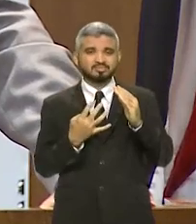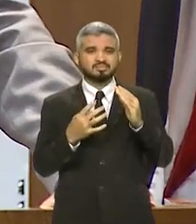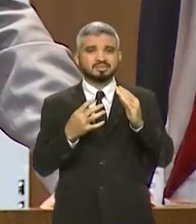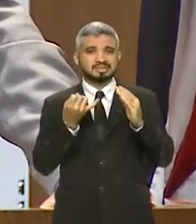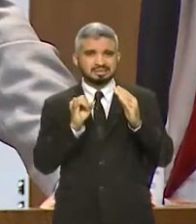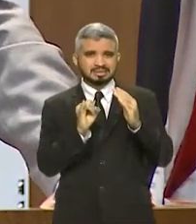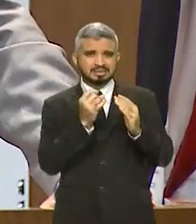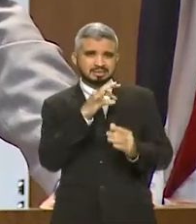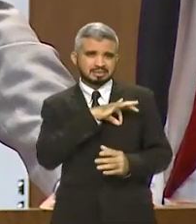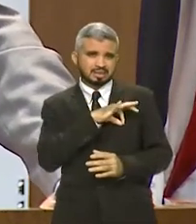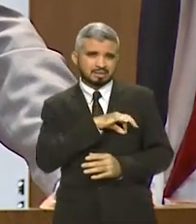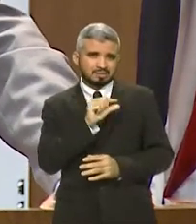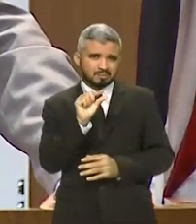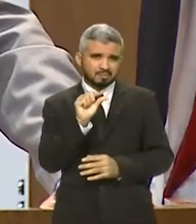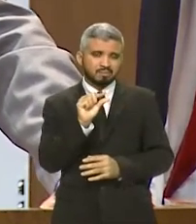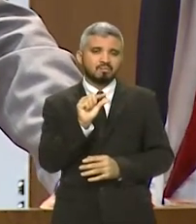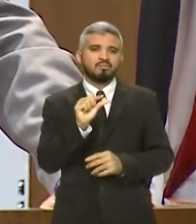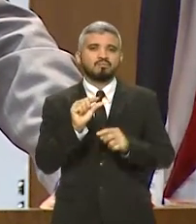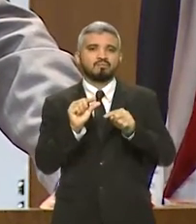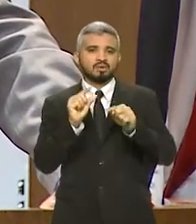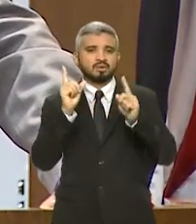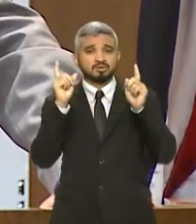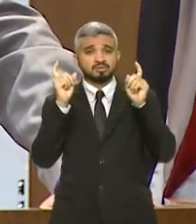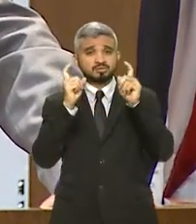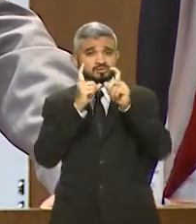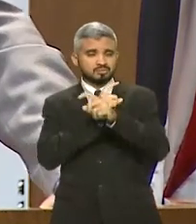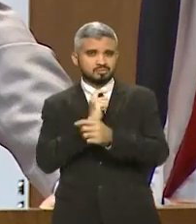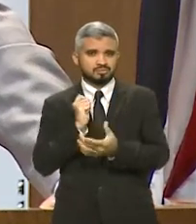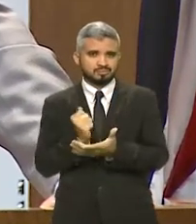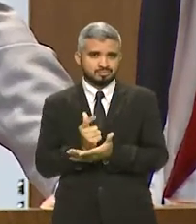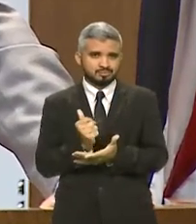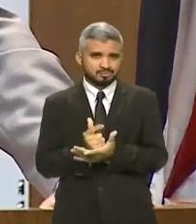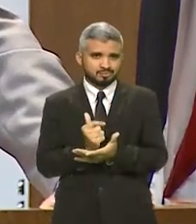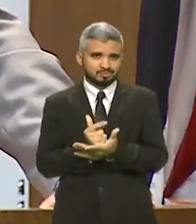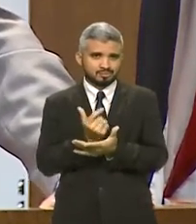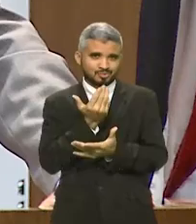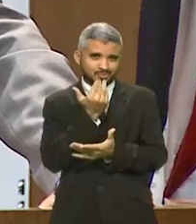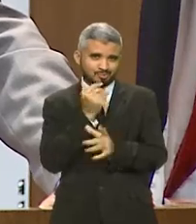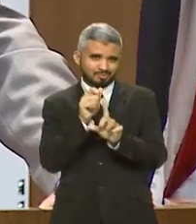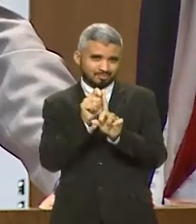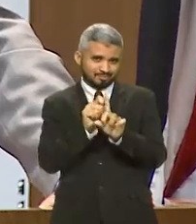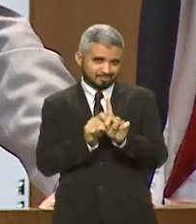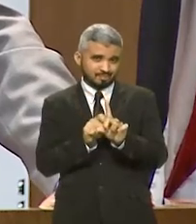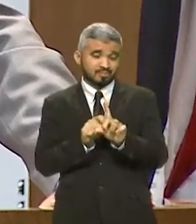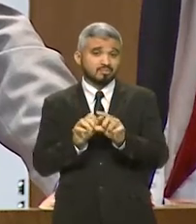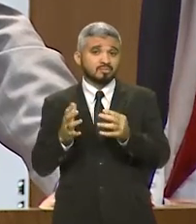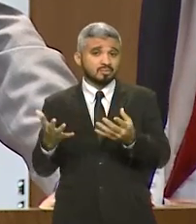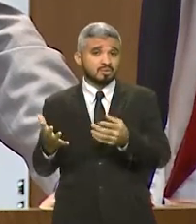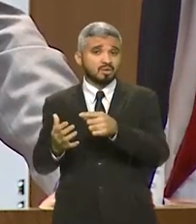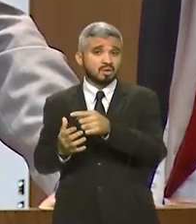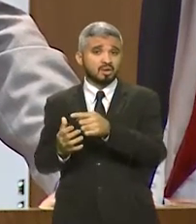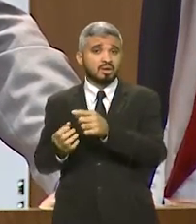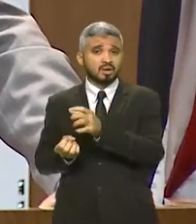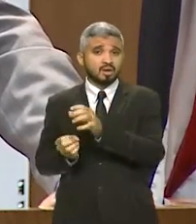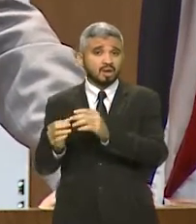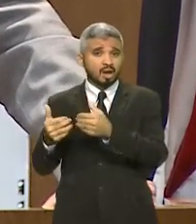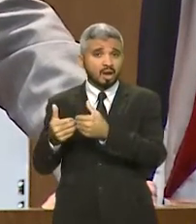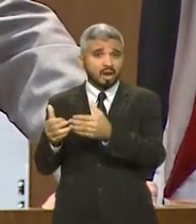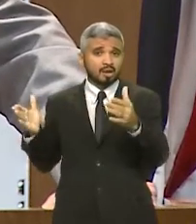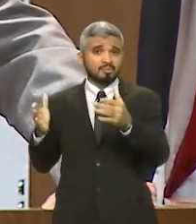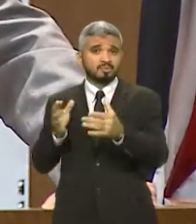garantir com qualidade a alimentação dos familiares. E o restaurante popular, ele abre uma possibilidade,